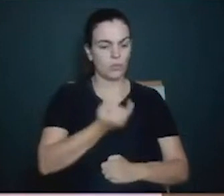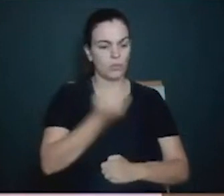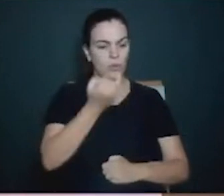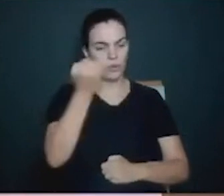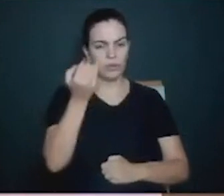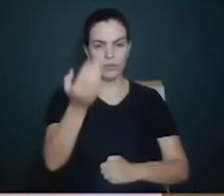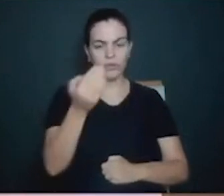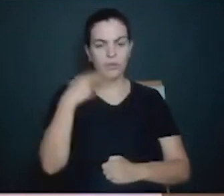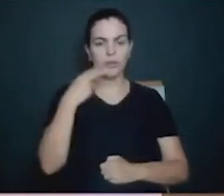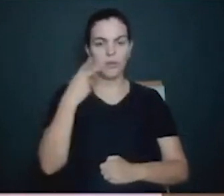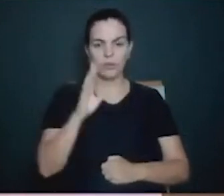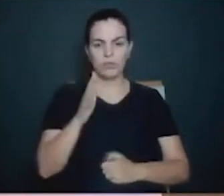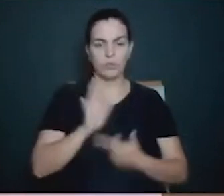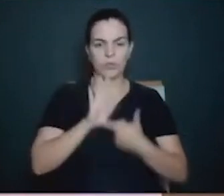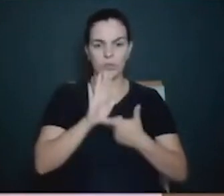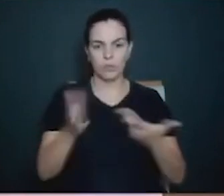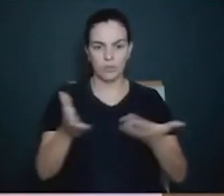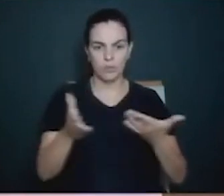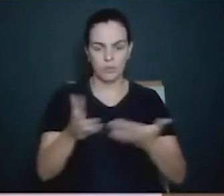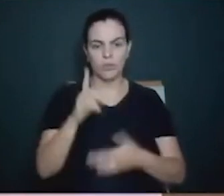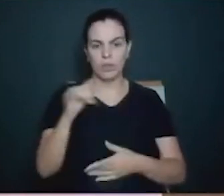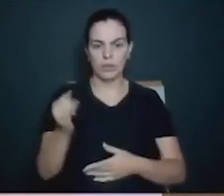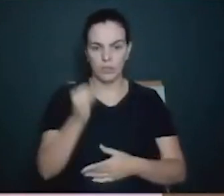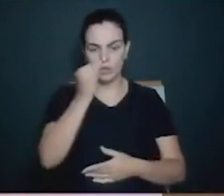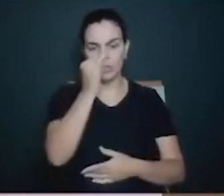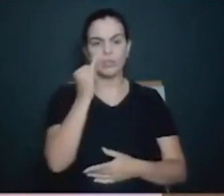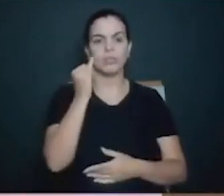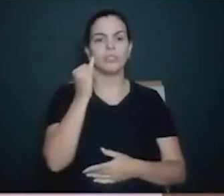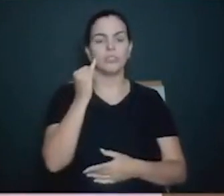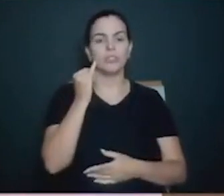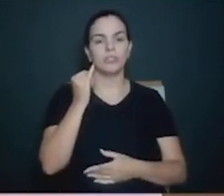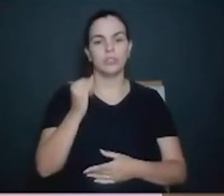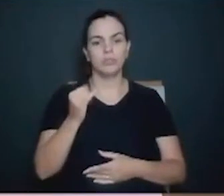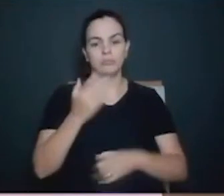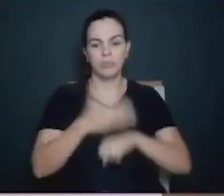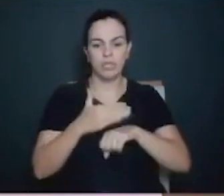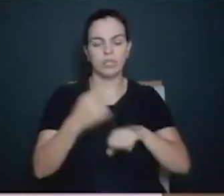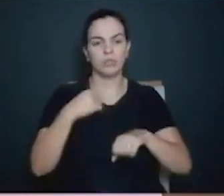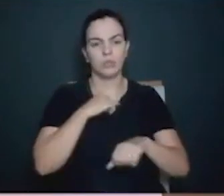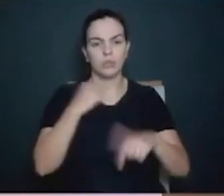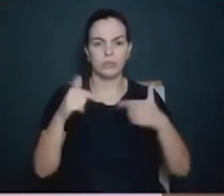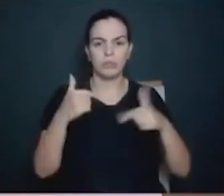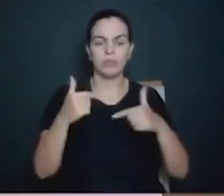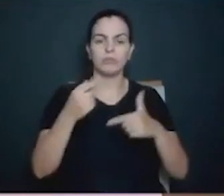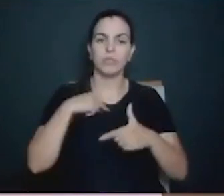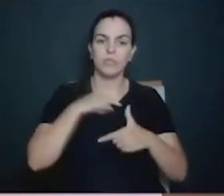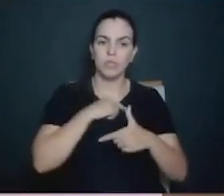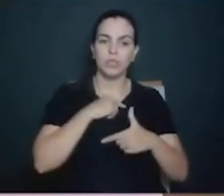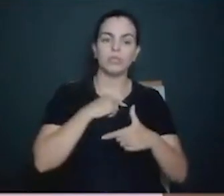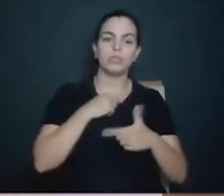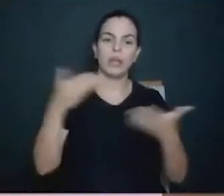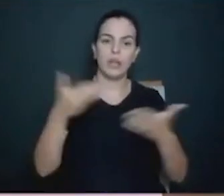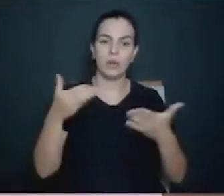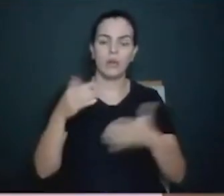são importantes para que possa pautar as nossas ações. E nós, sim, estamos recebendo